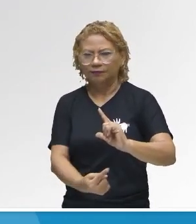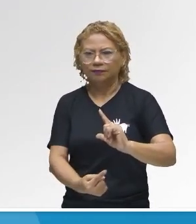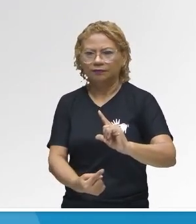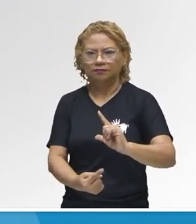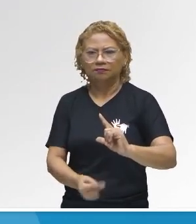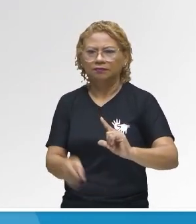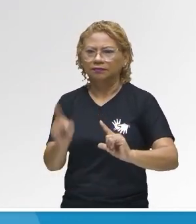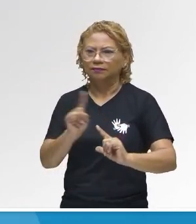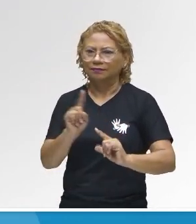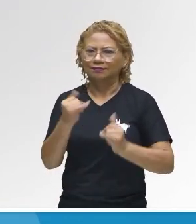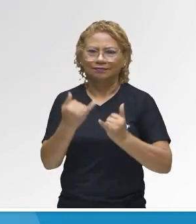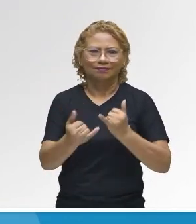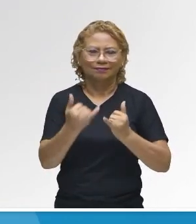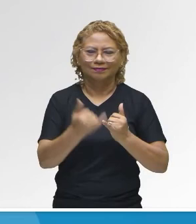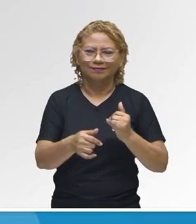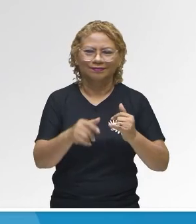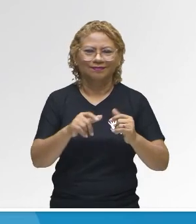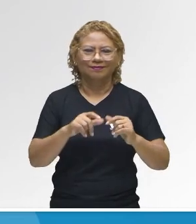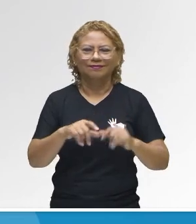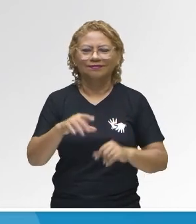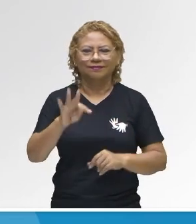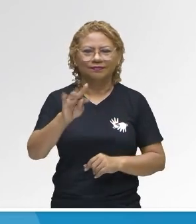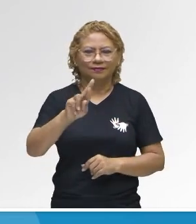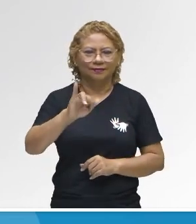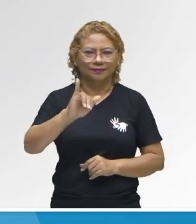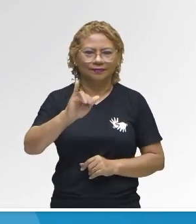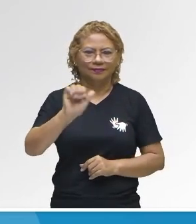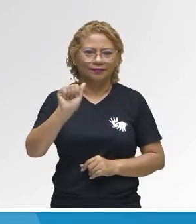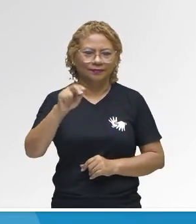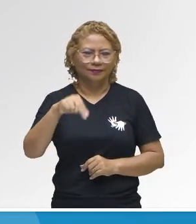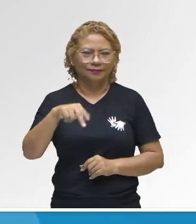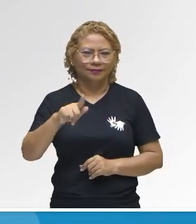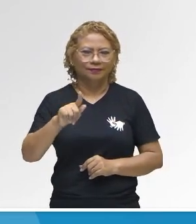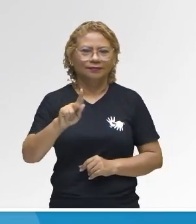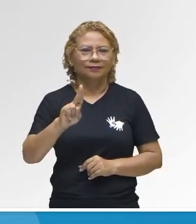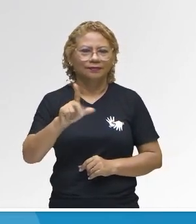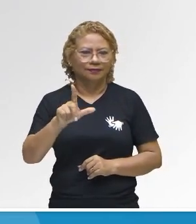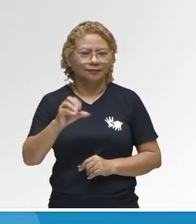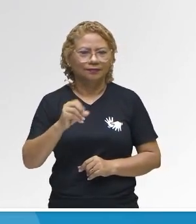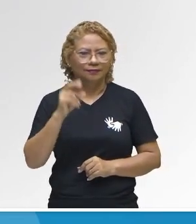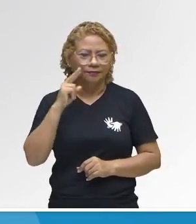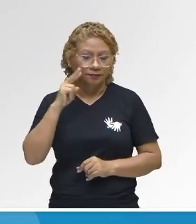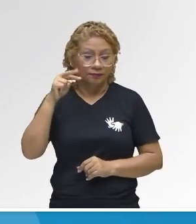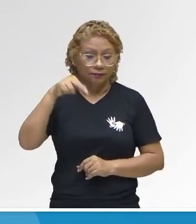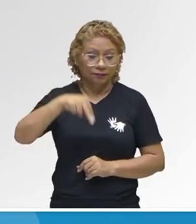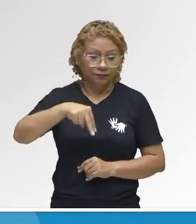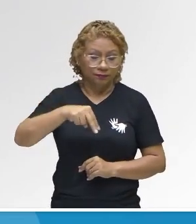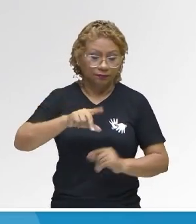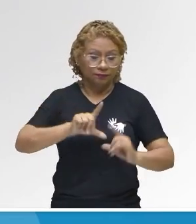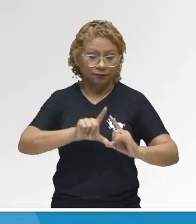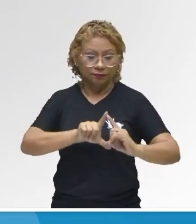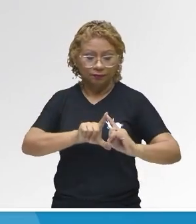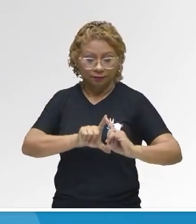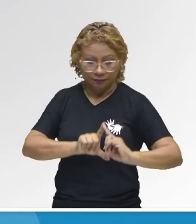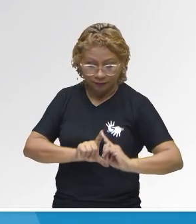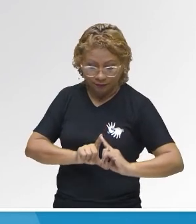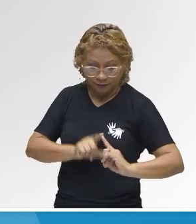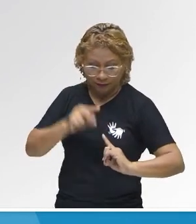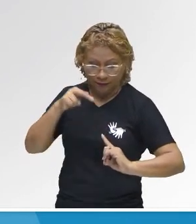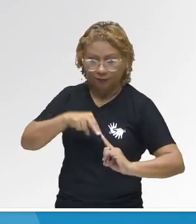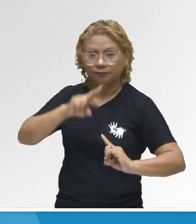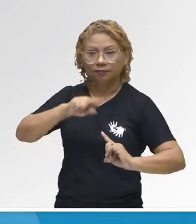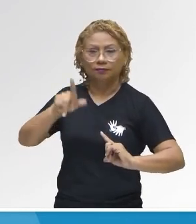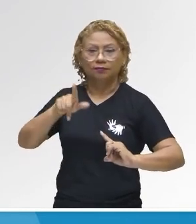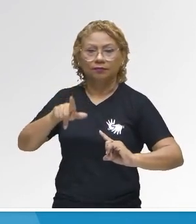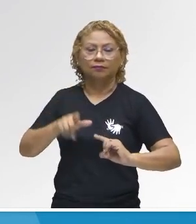aqui. Eu tenho a sombra somente de uma reta, porque o triângulo está em pé. Então, olhando de cima, eu vou ver apenas uma única reta. Então,